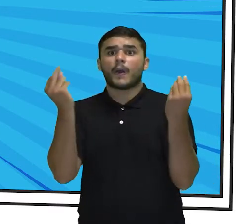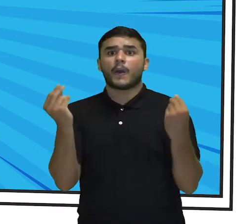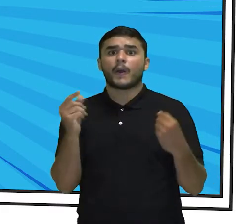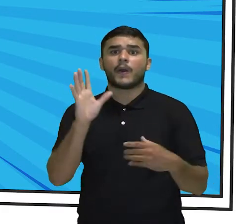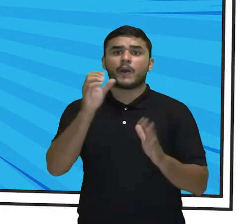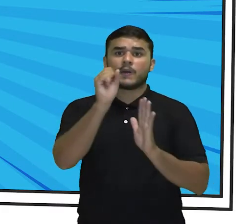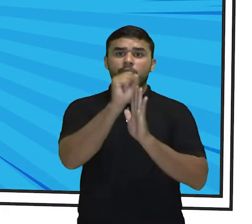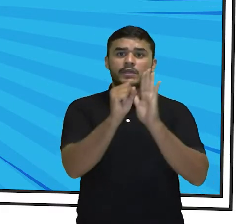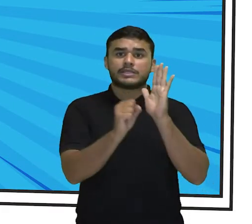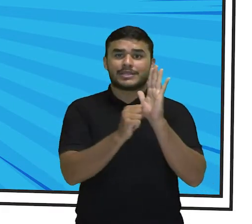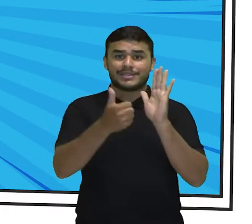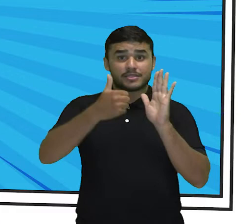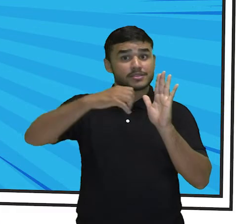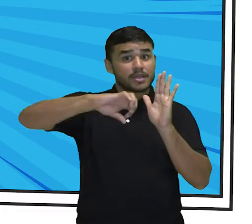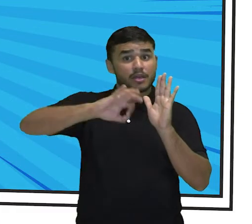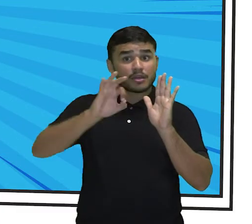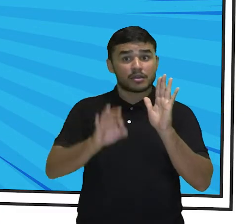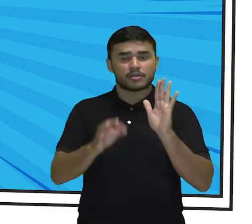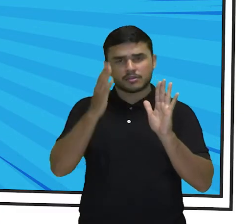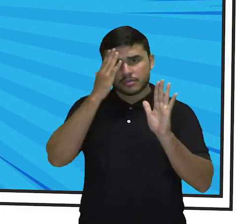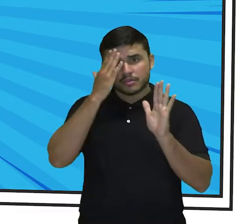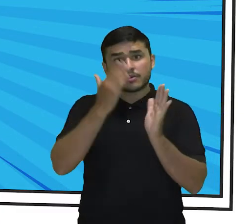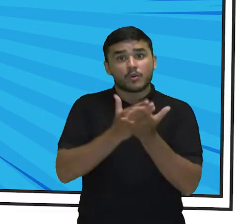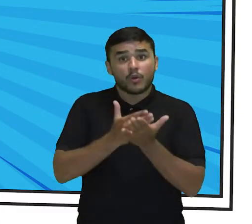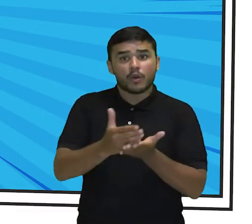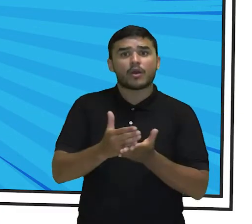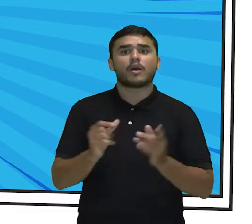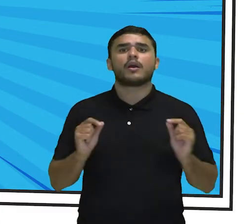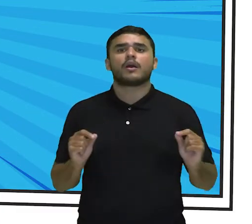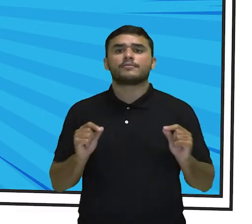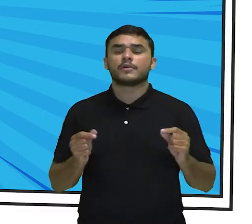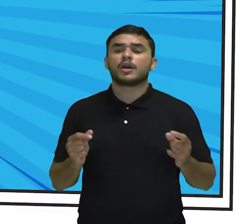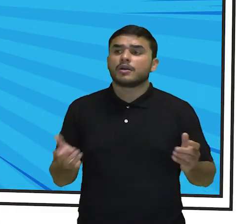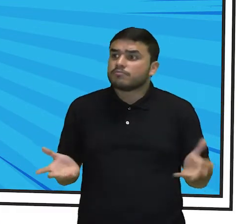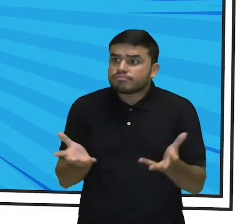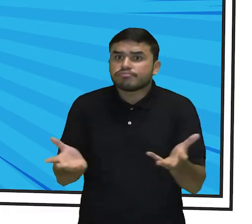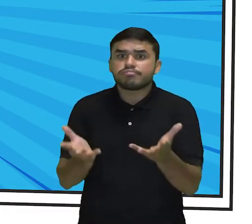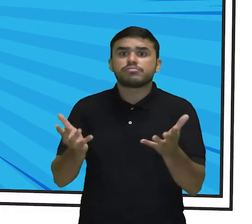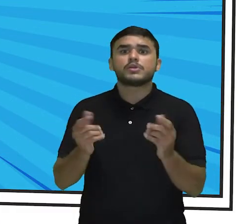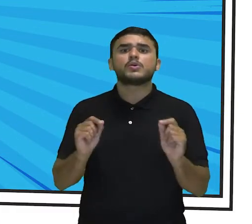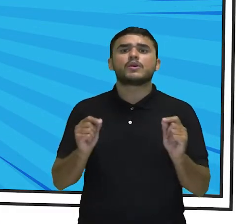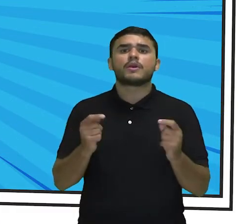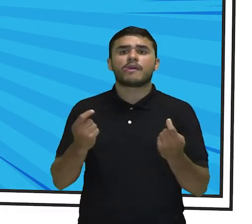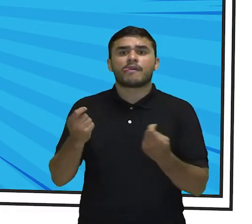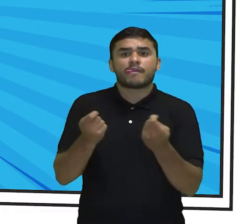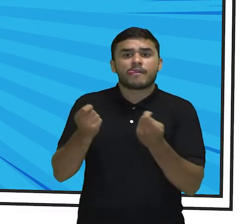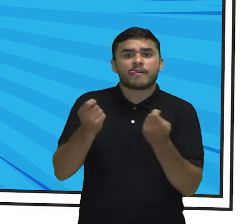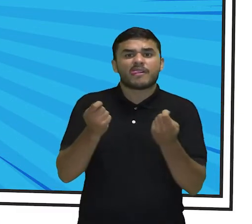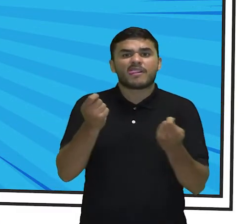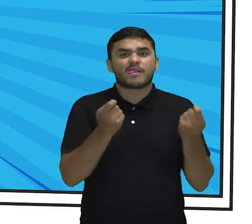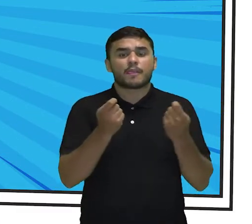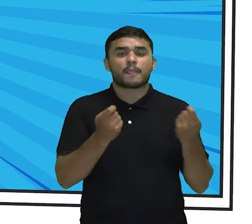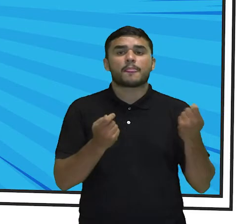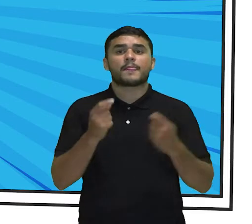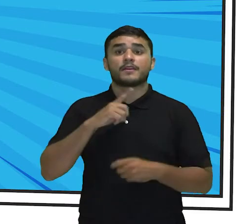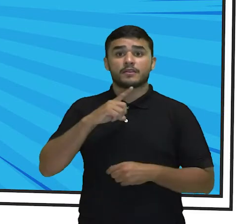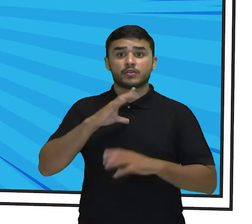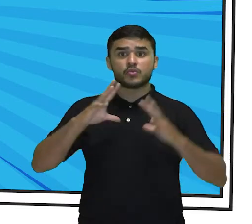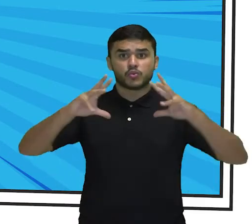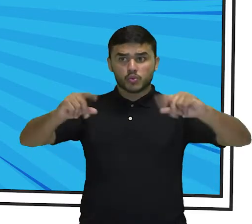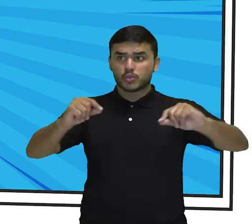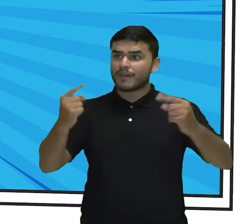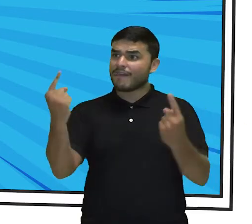século XIX, com grande intensidade, para fortalecer esses mercados, chamado essa disputa de